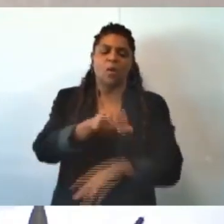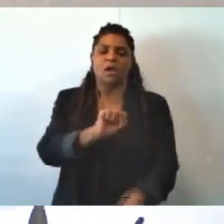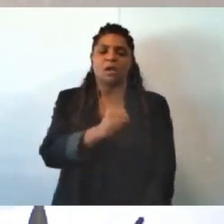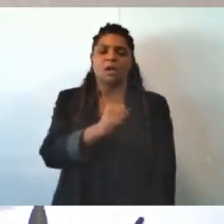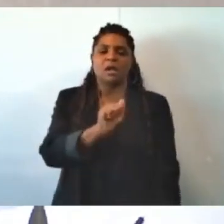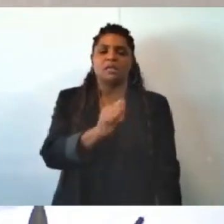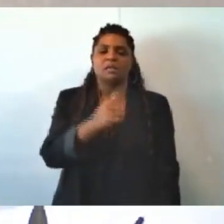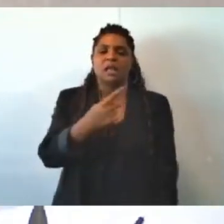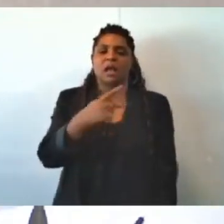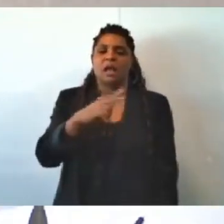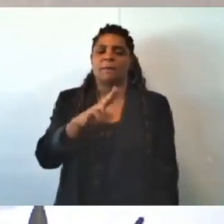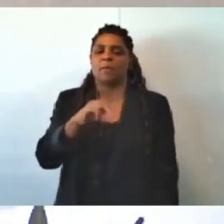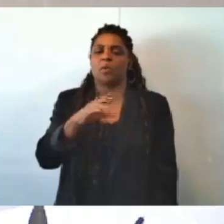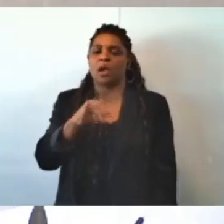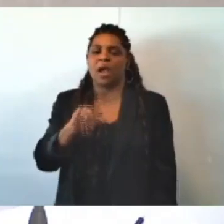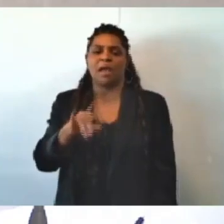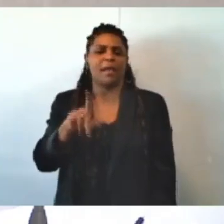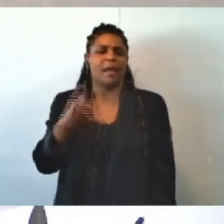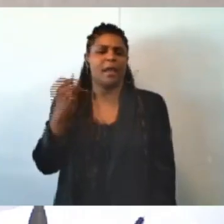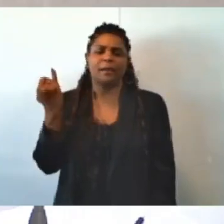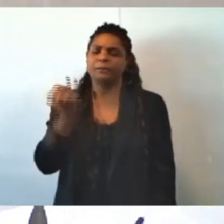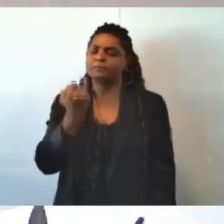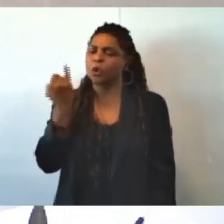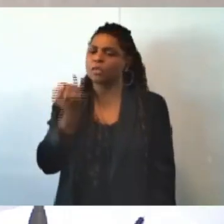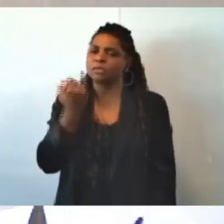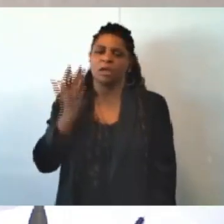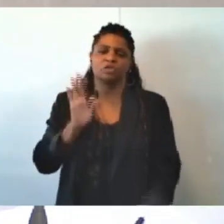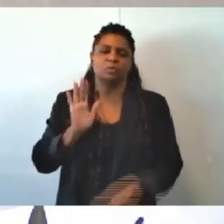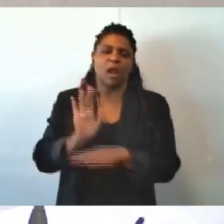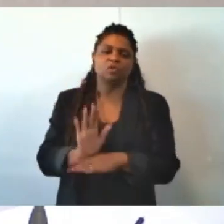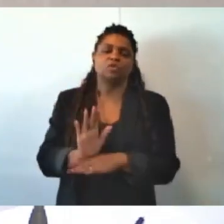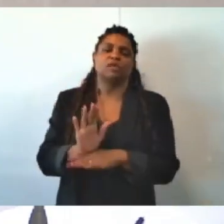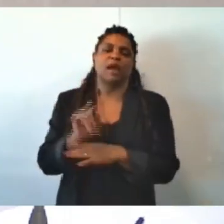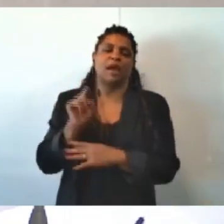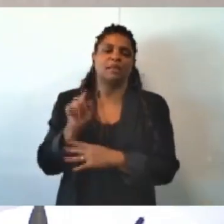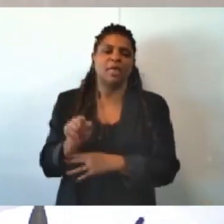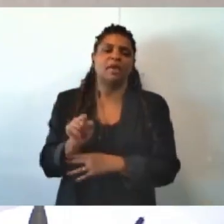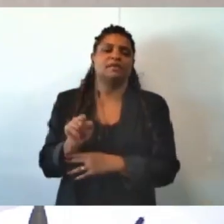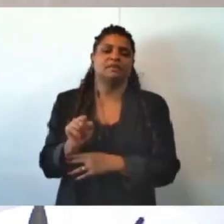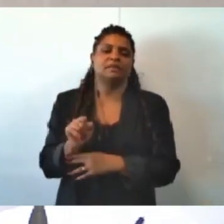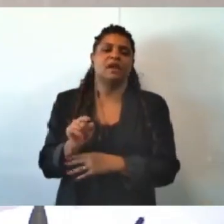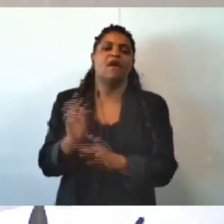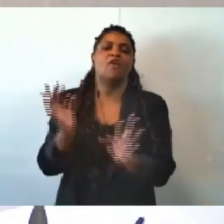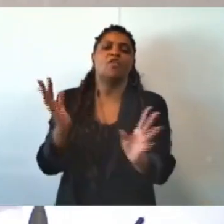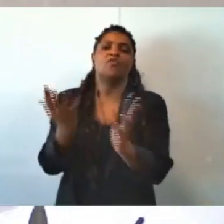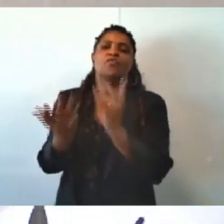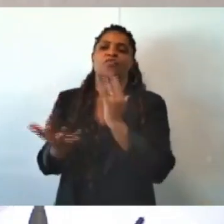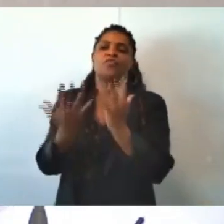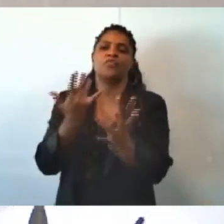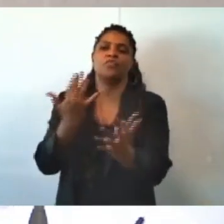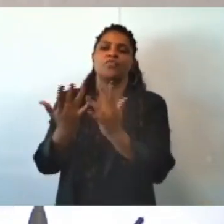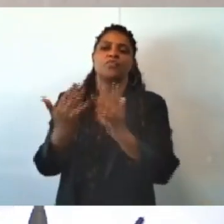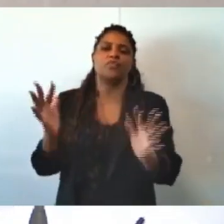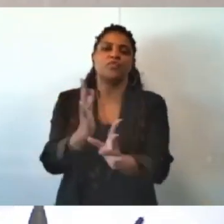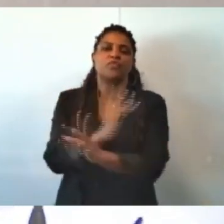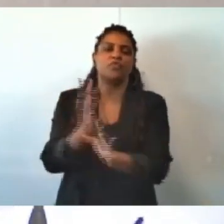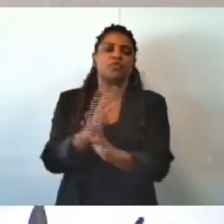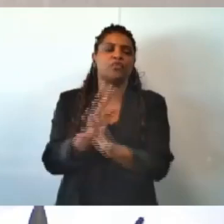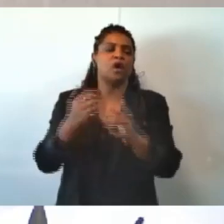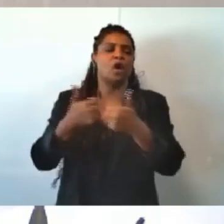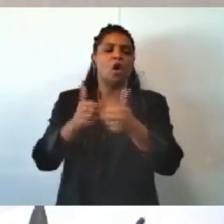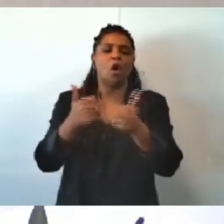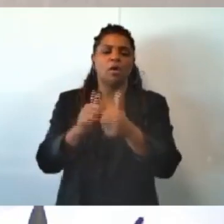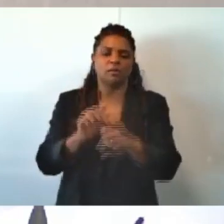nesse fluxo, nesse escoamento de veículos, de ônibus, de circulação. Centralizar tudo